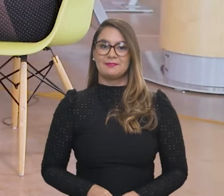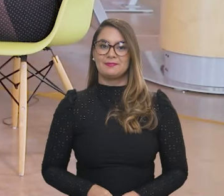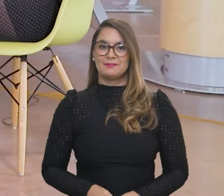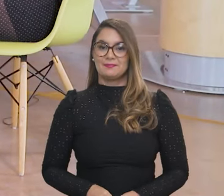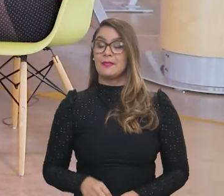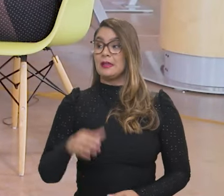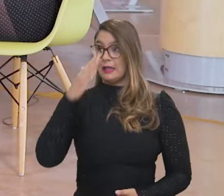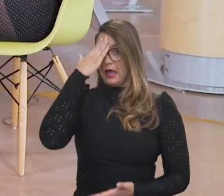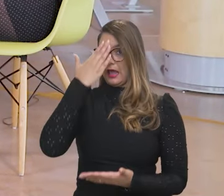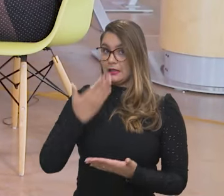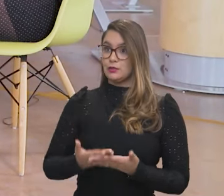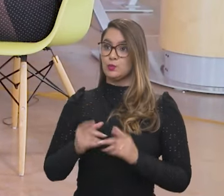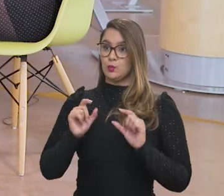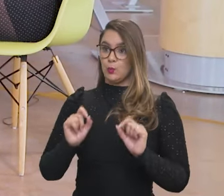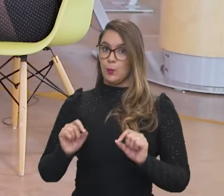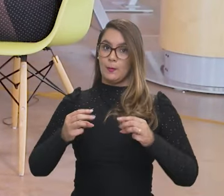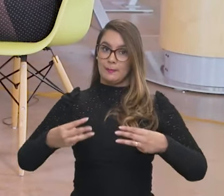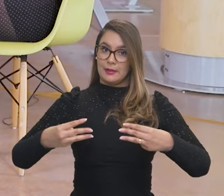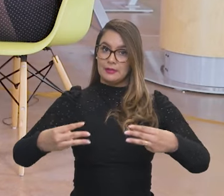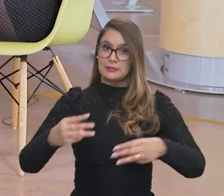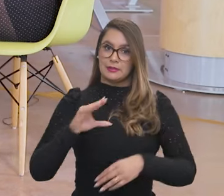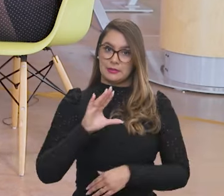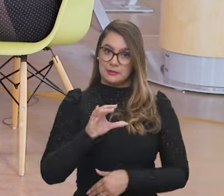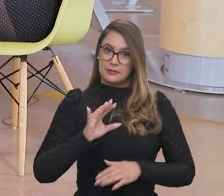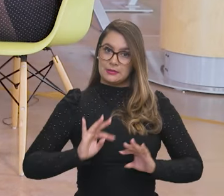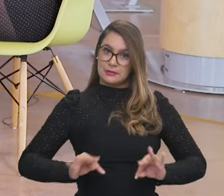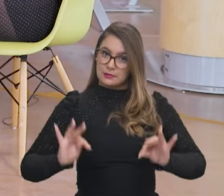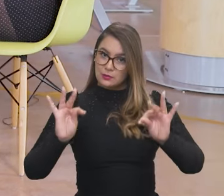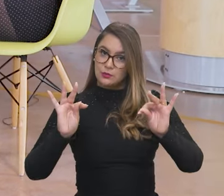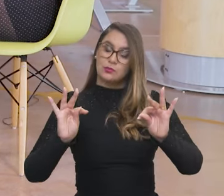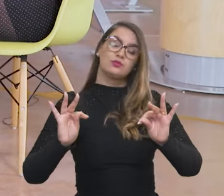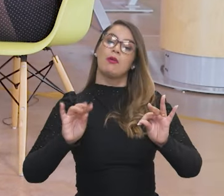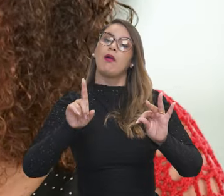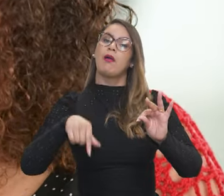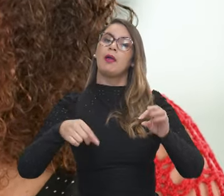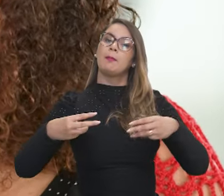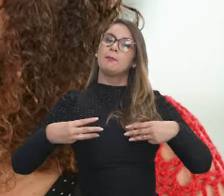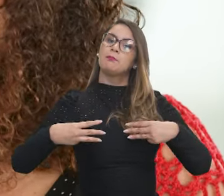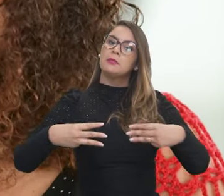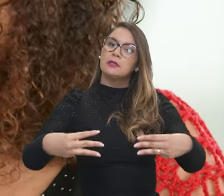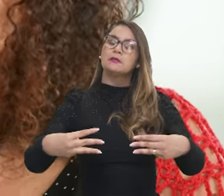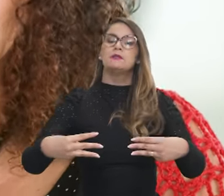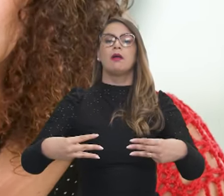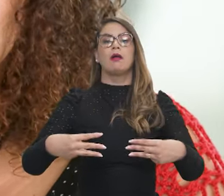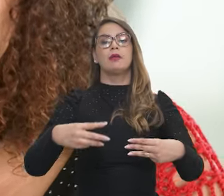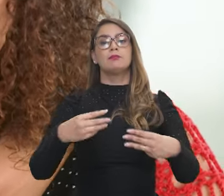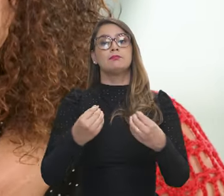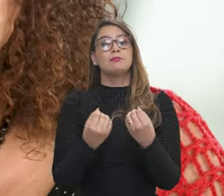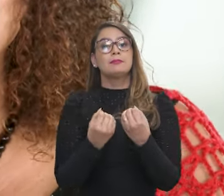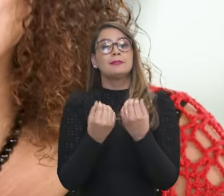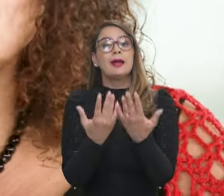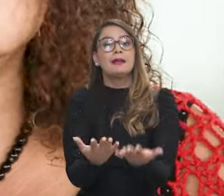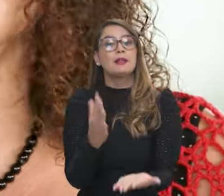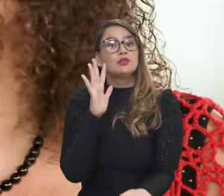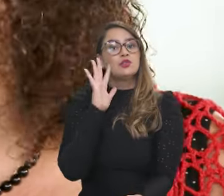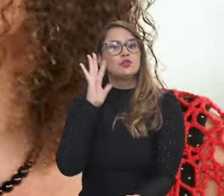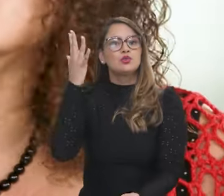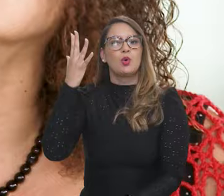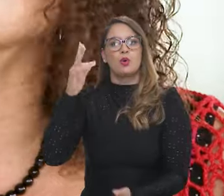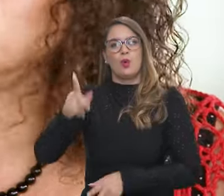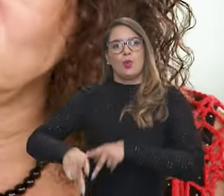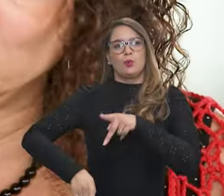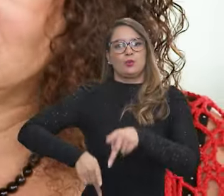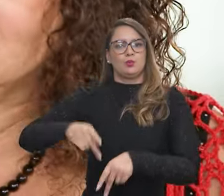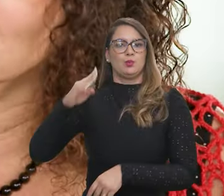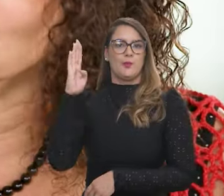a convicção que a gente tem é que o Ministério da Ciência e da Tecnologia, ele é um ministério que serve para dar soluções ao